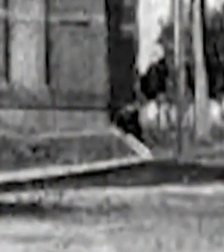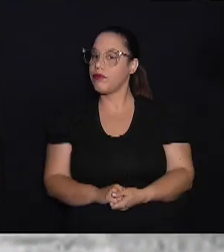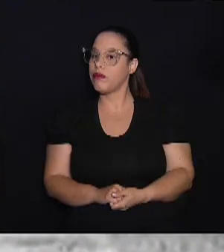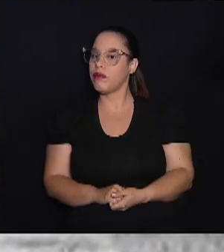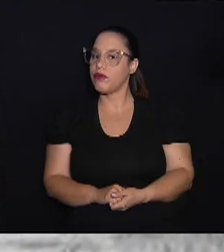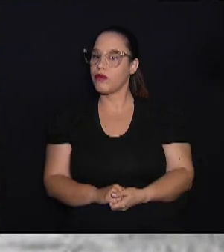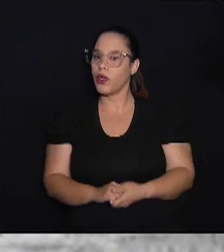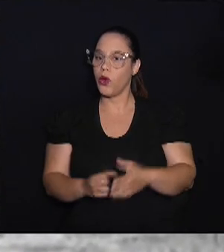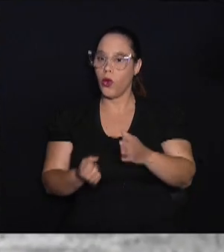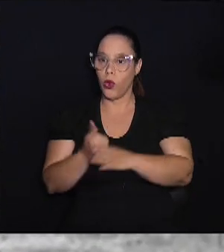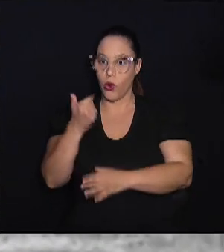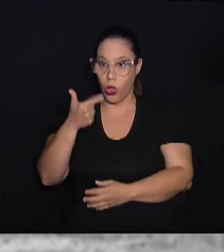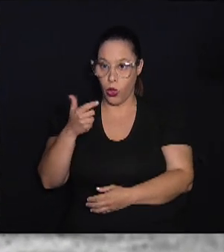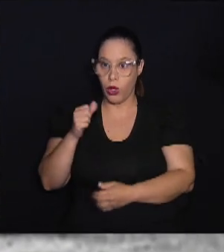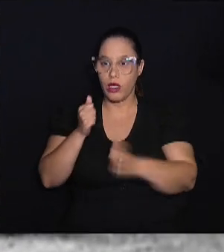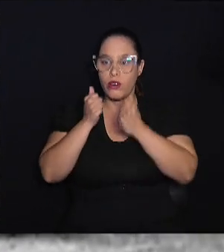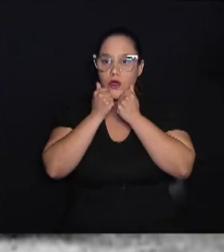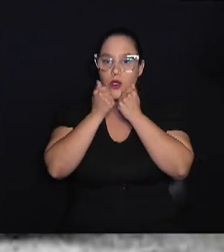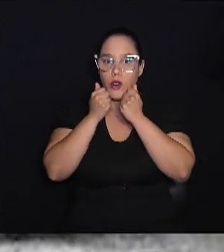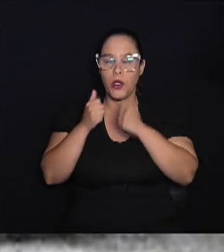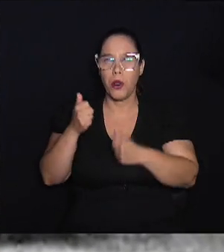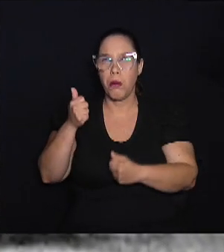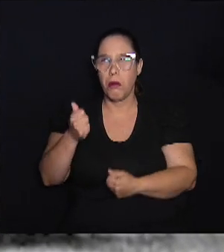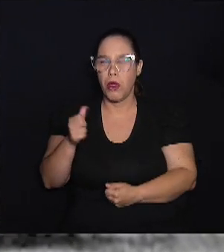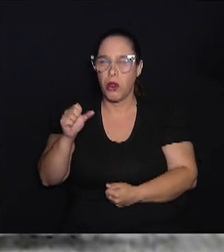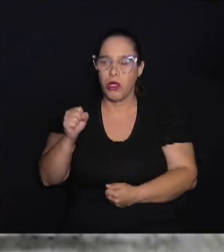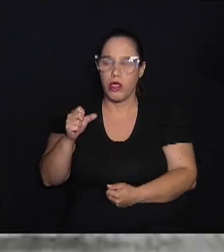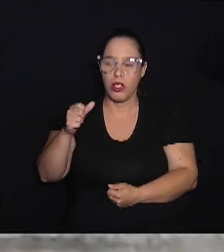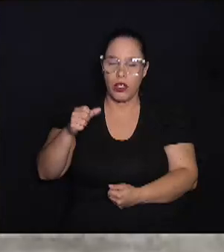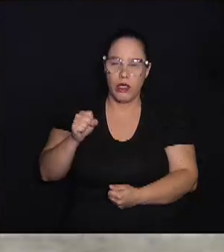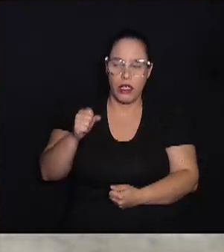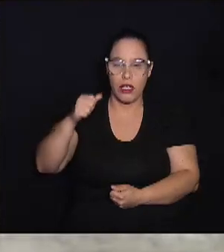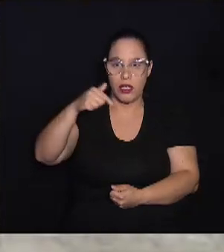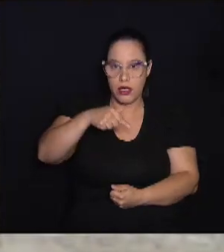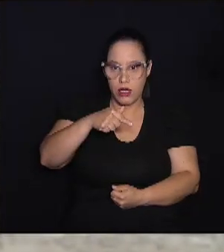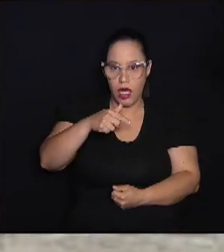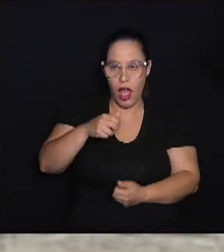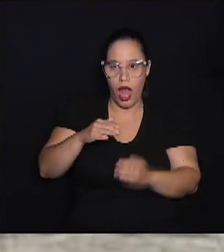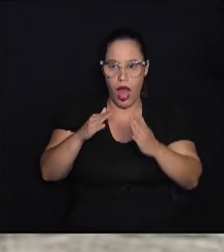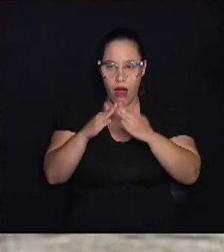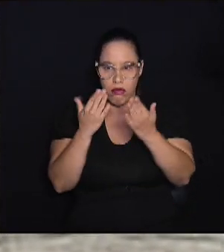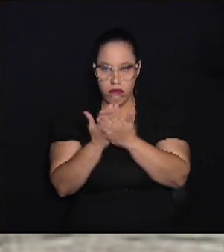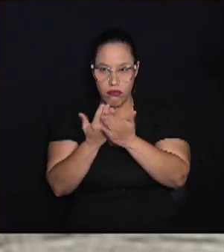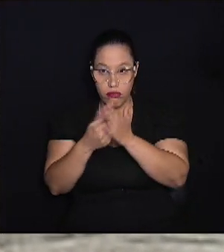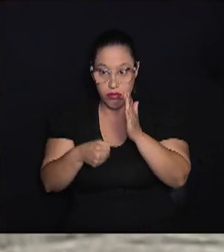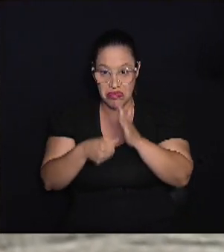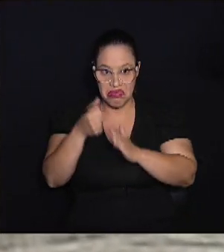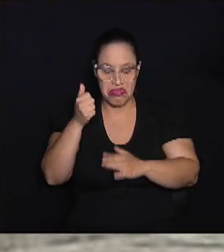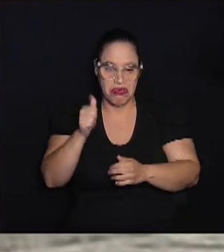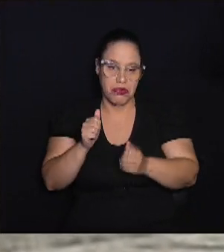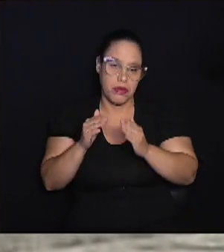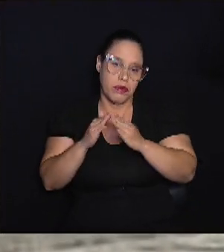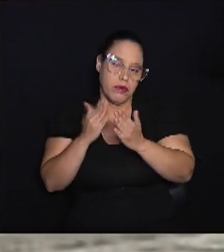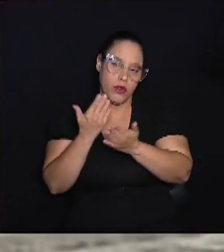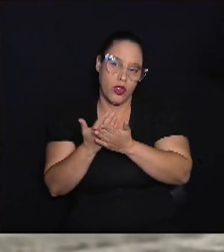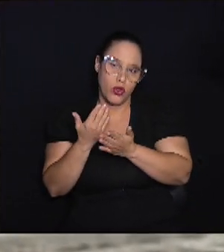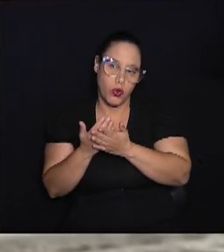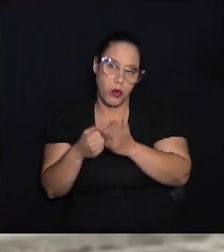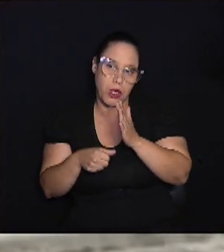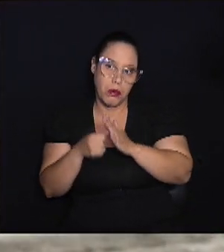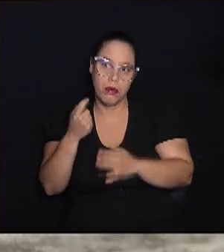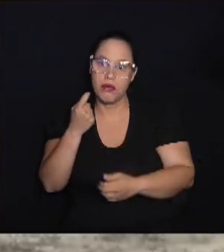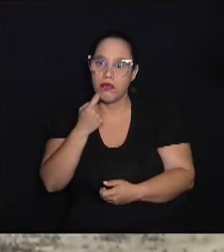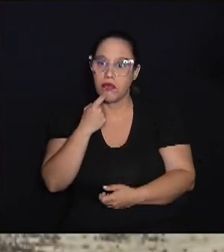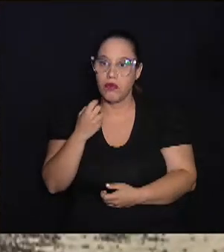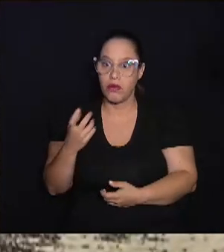Fundada em 2 de julho de 1897, a escola foi o primeiro grupo escolar de Campinas. Recebeu o